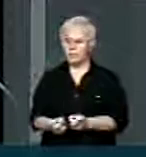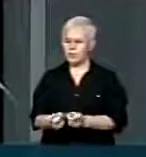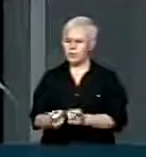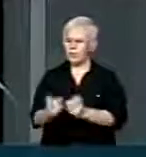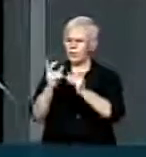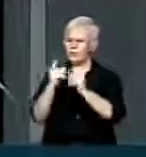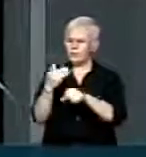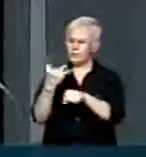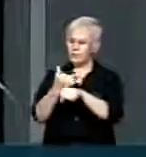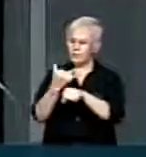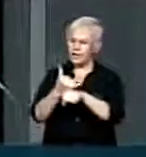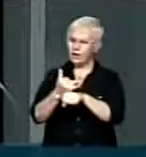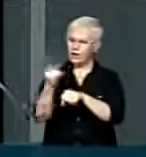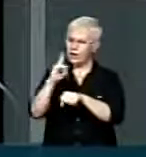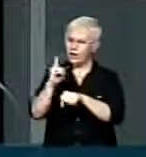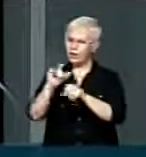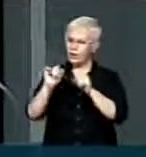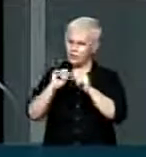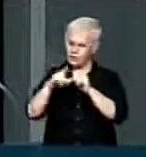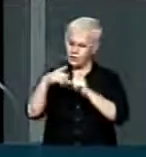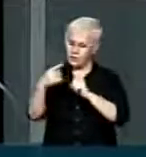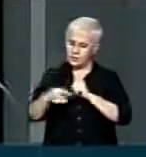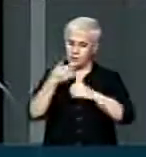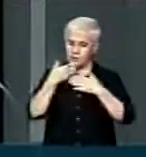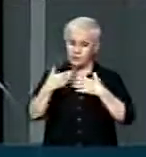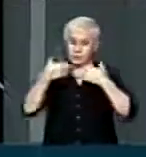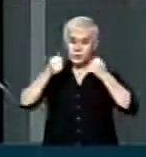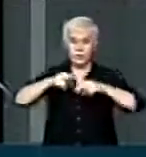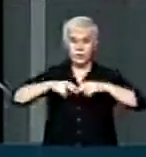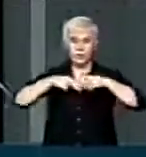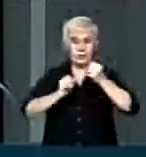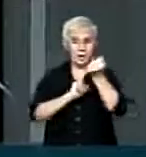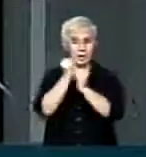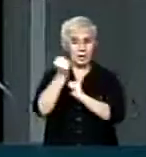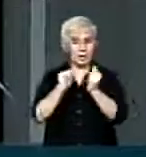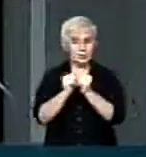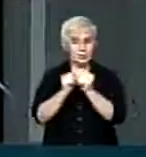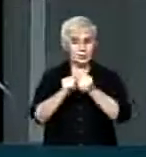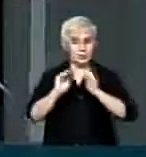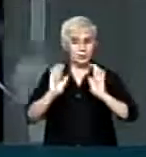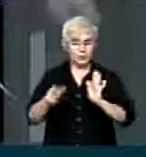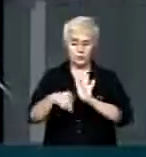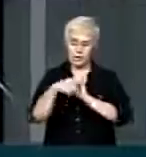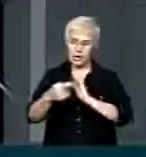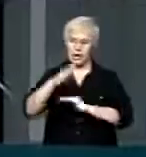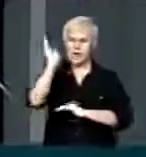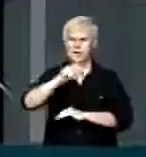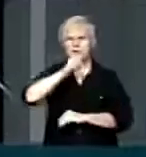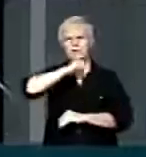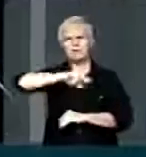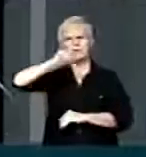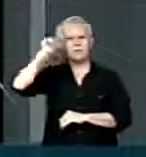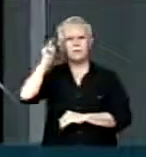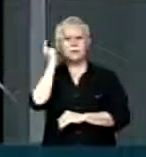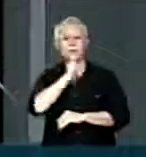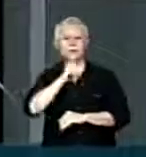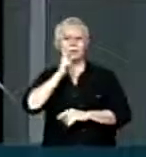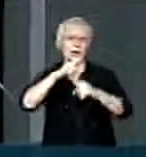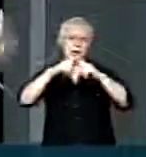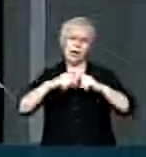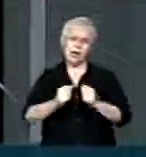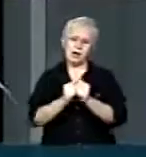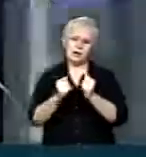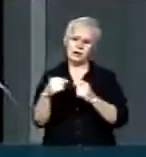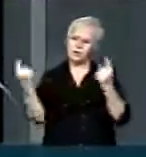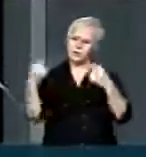aqui valor agregado, melhorar o parque industrial que já está ultrapassado para poder ter poder de competição contra a China e